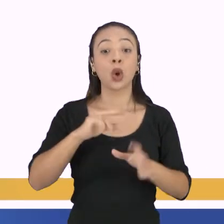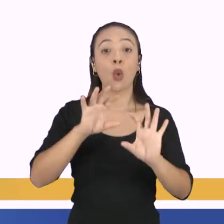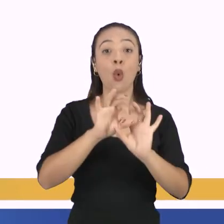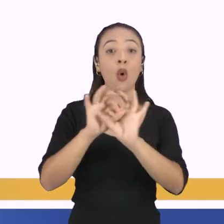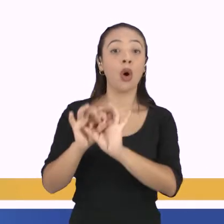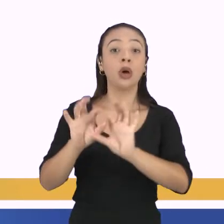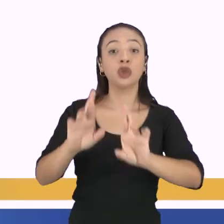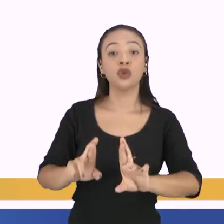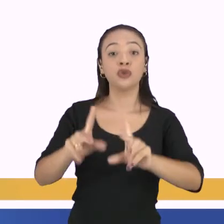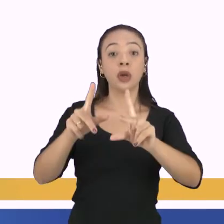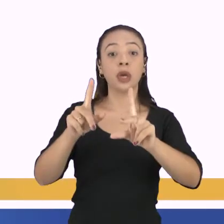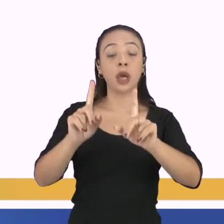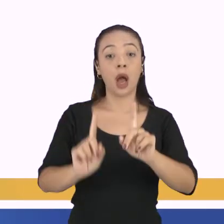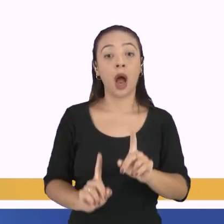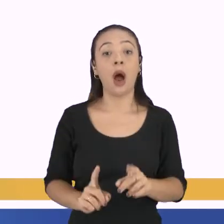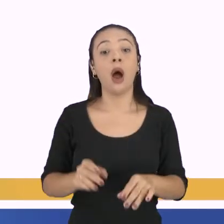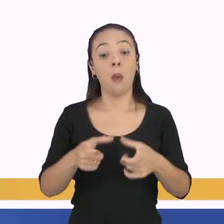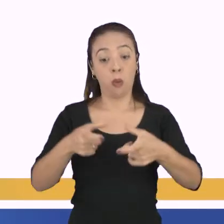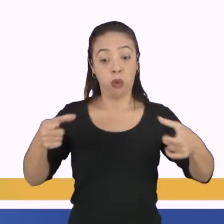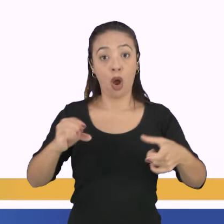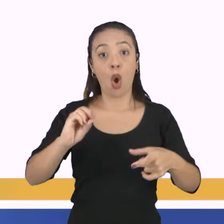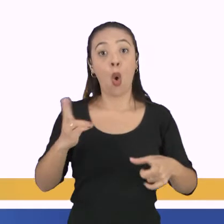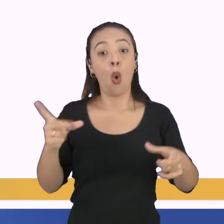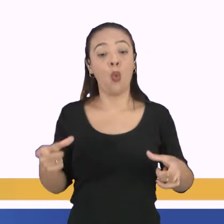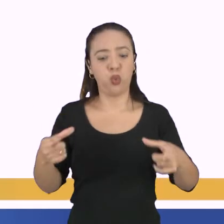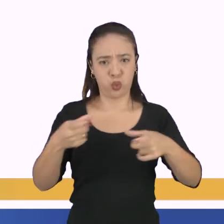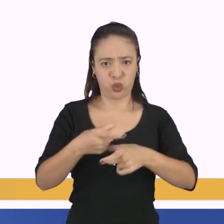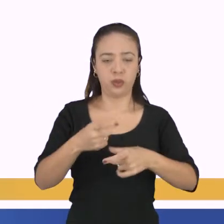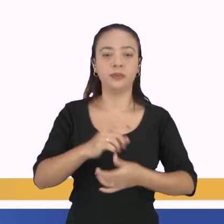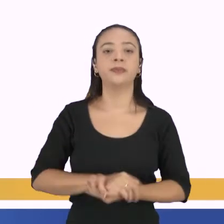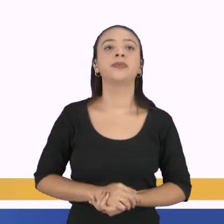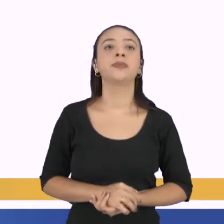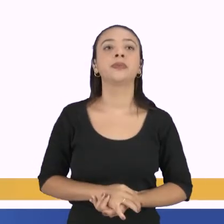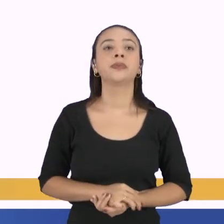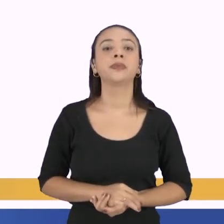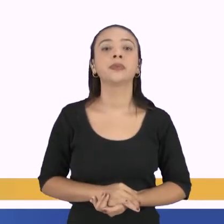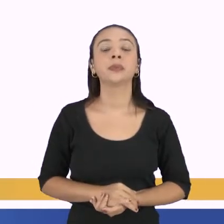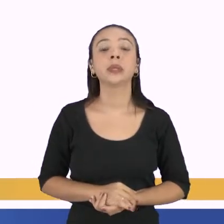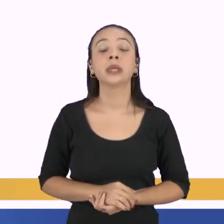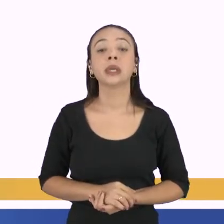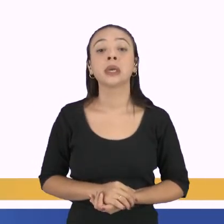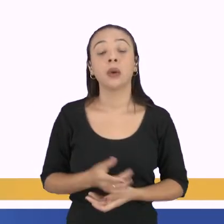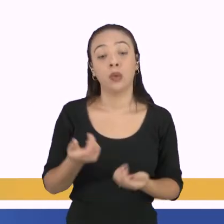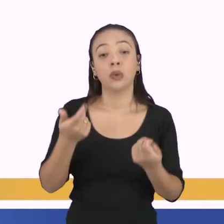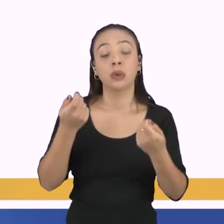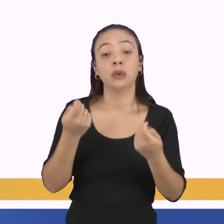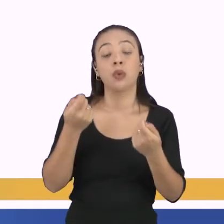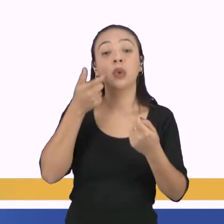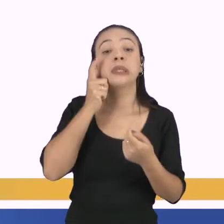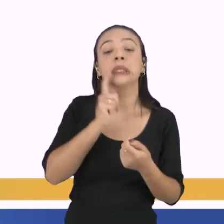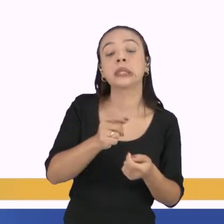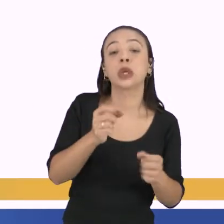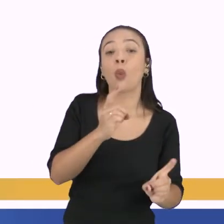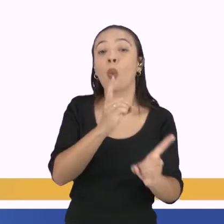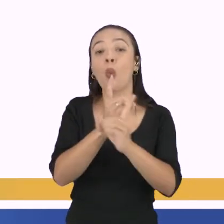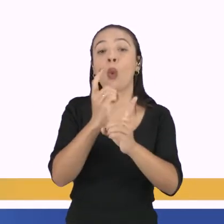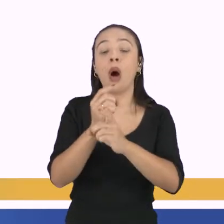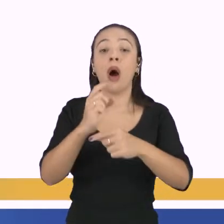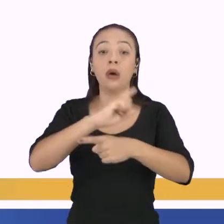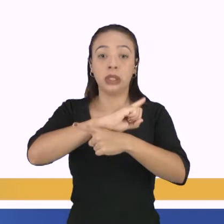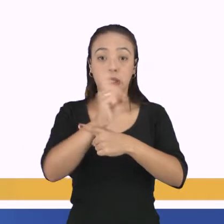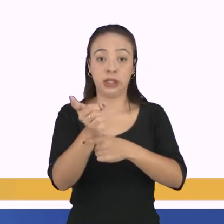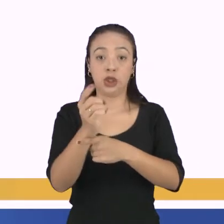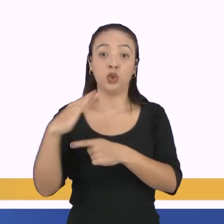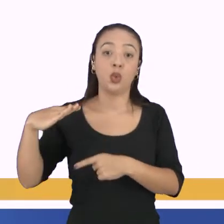diferentes de crescimento e decrescimento. Isso quer dizer o seguinte, ó, que para encontrar a velocidade do automóvel, x que eu coloquei ali, a